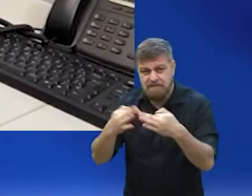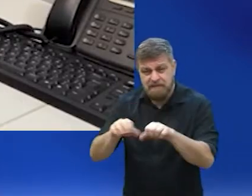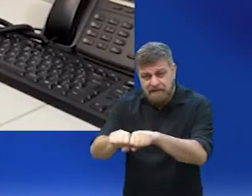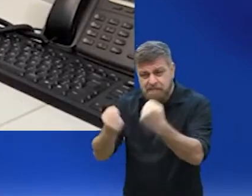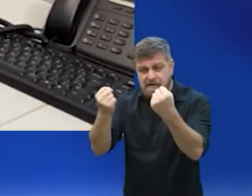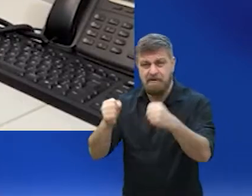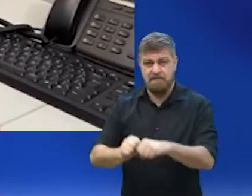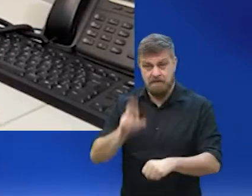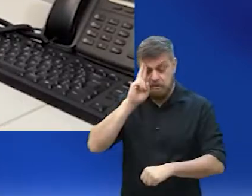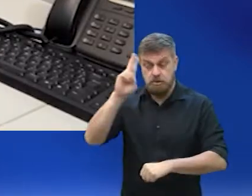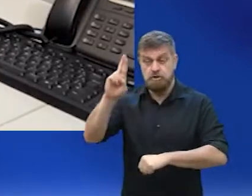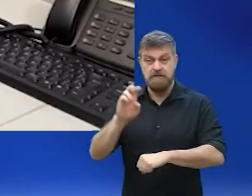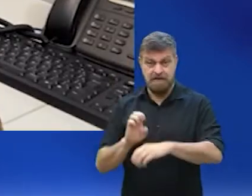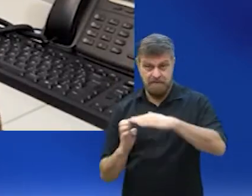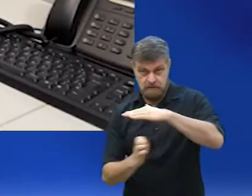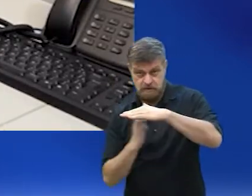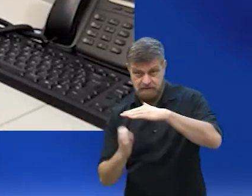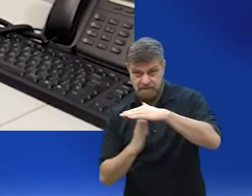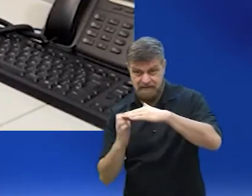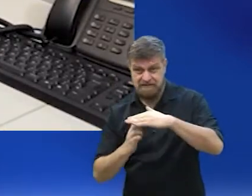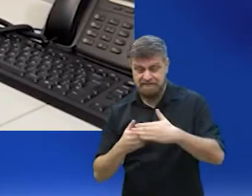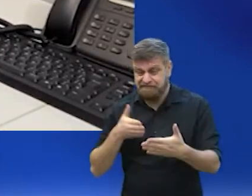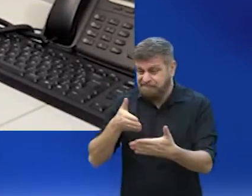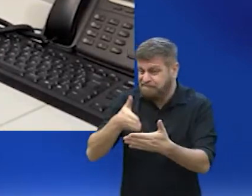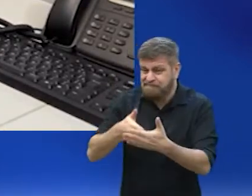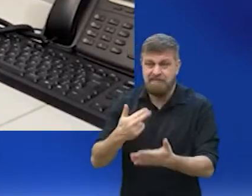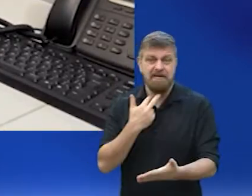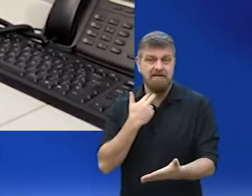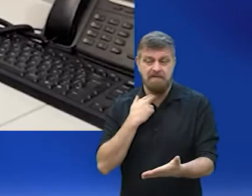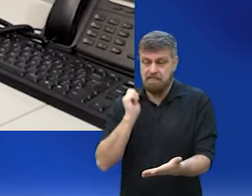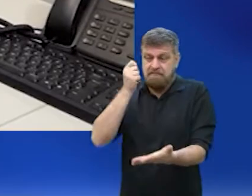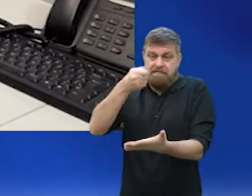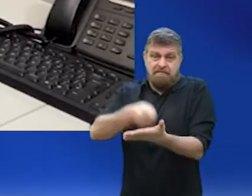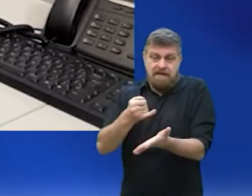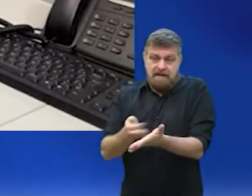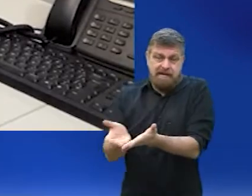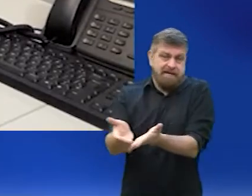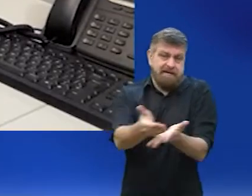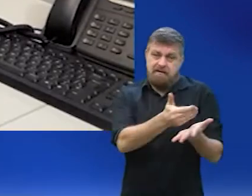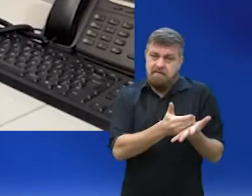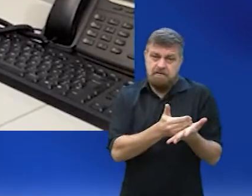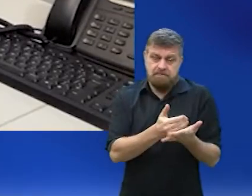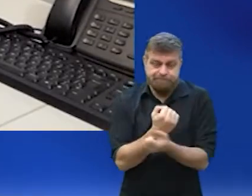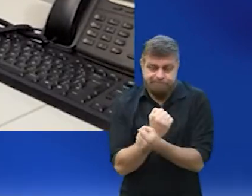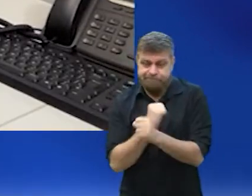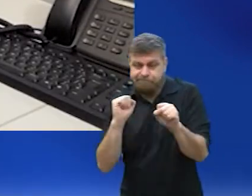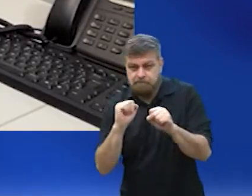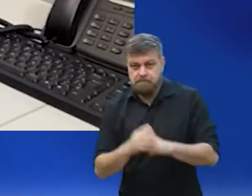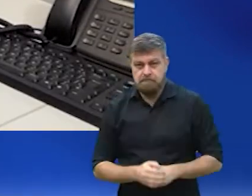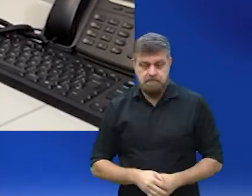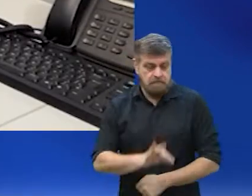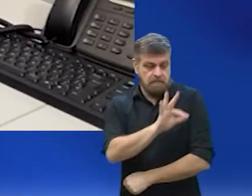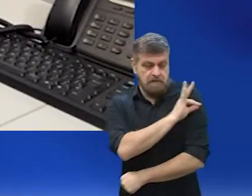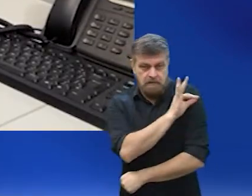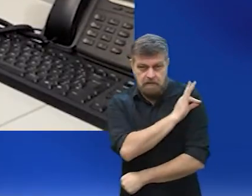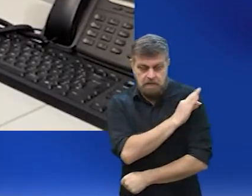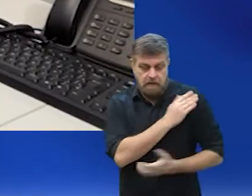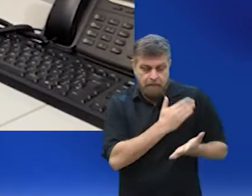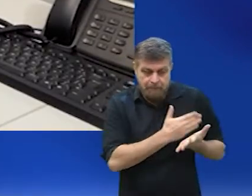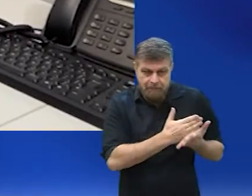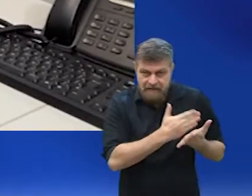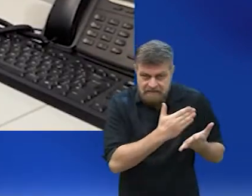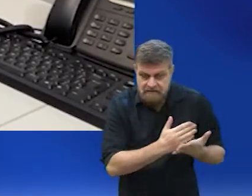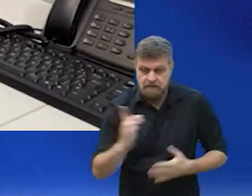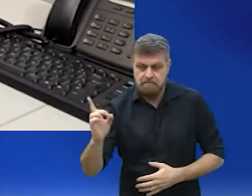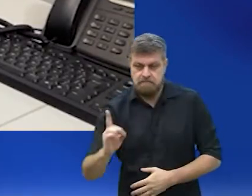muitas famílias, empresários, comerciantes, o que impediu o pagamento de impostos e títulos municipais. O Refis é